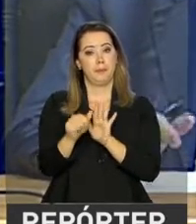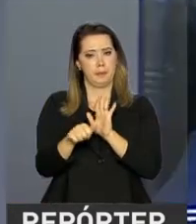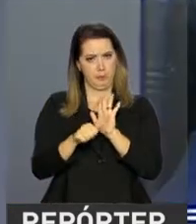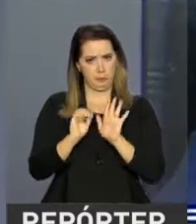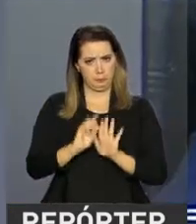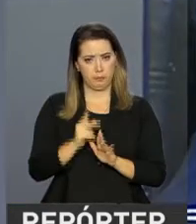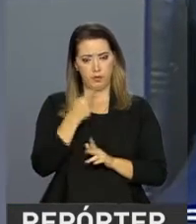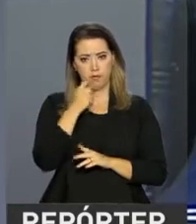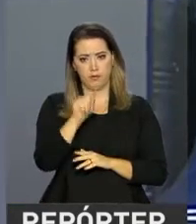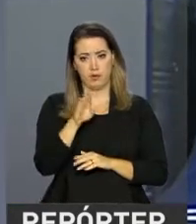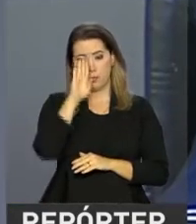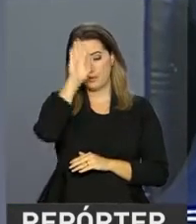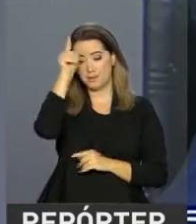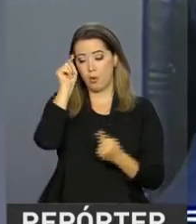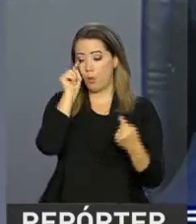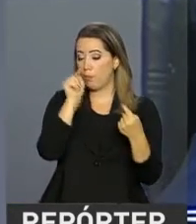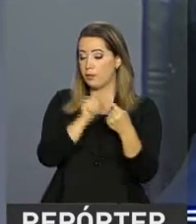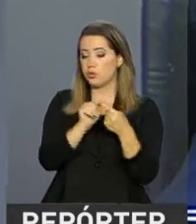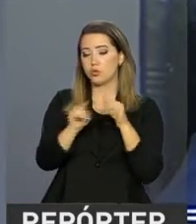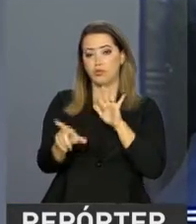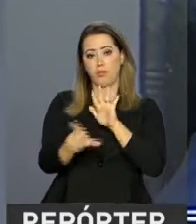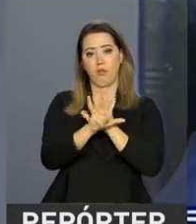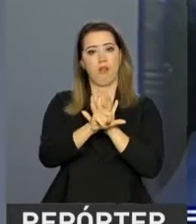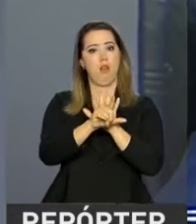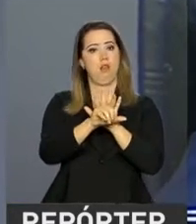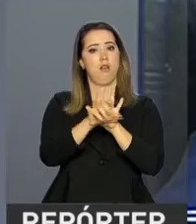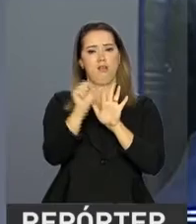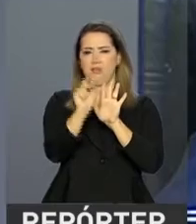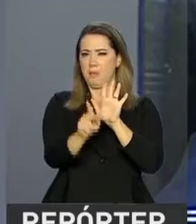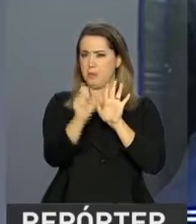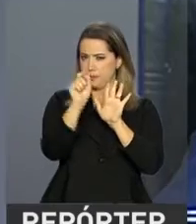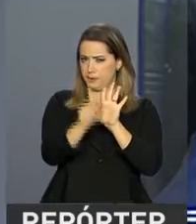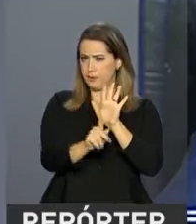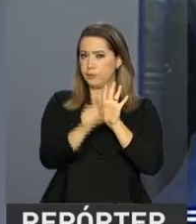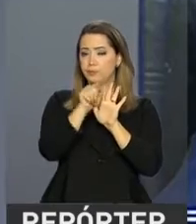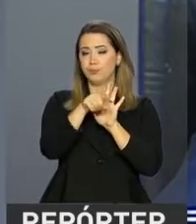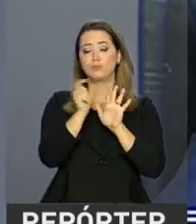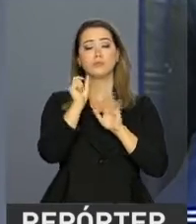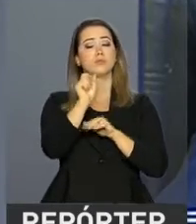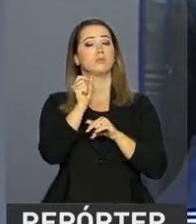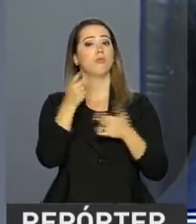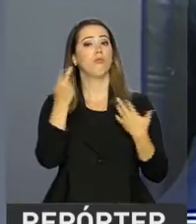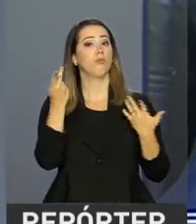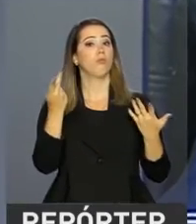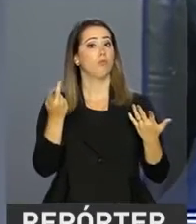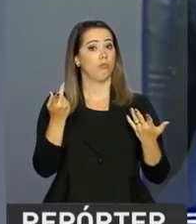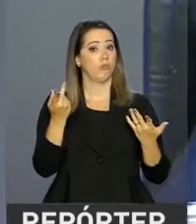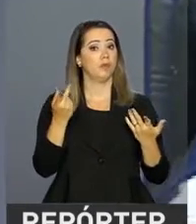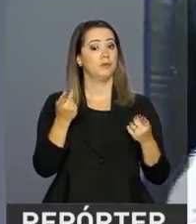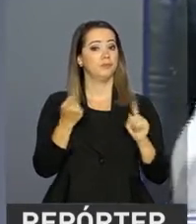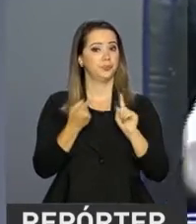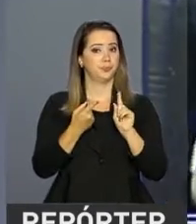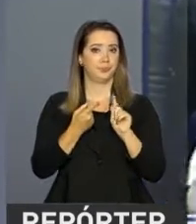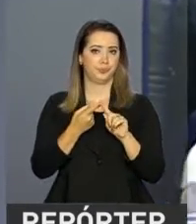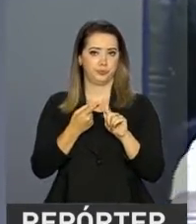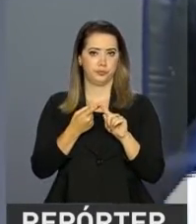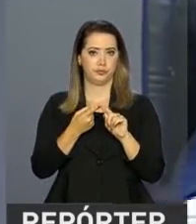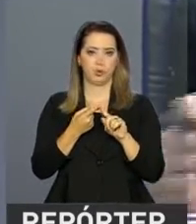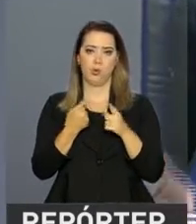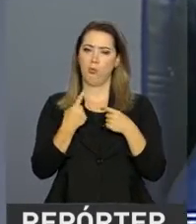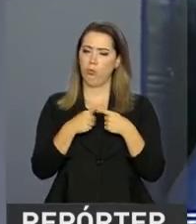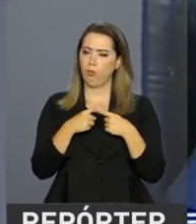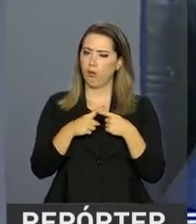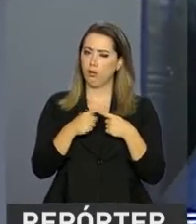prioridade a reforma da previdência é isto é a primeiro lugar o fato de que a fota